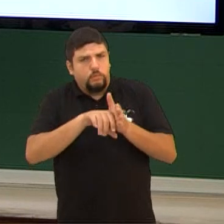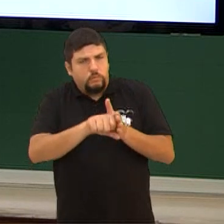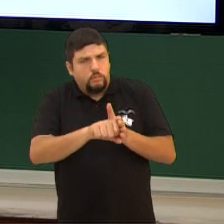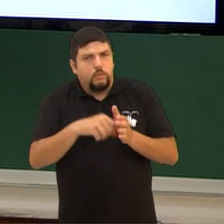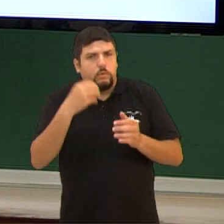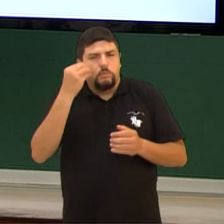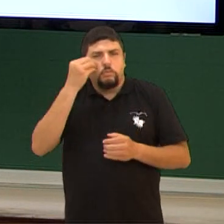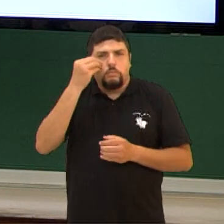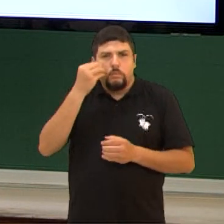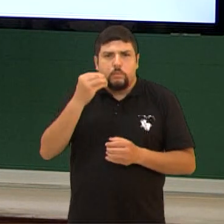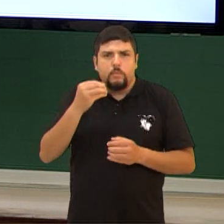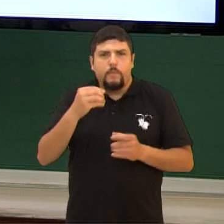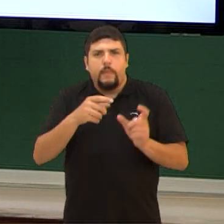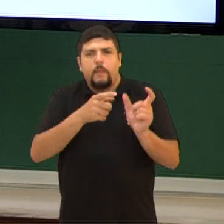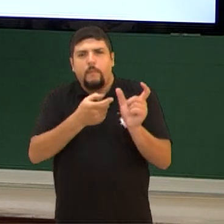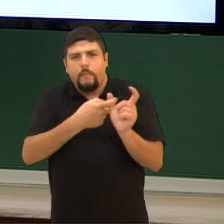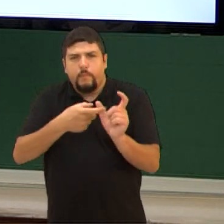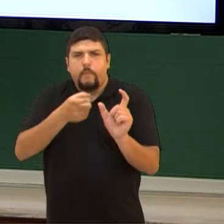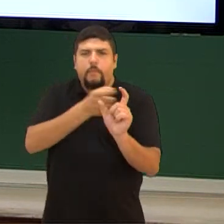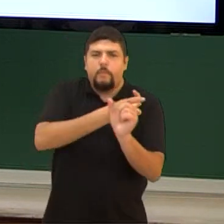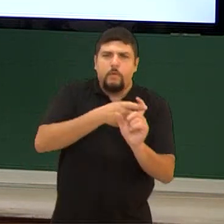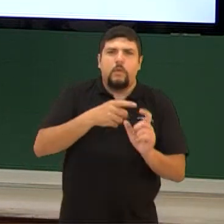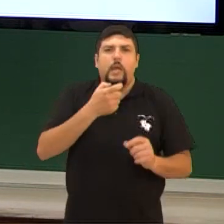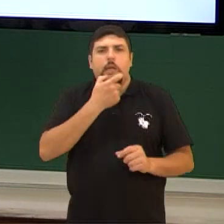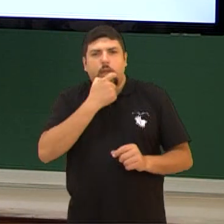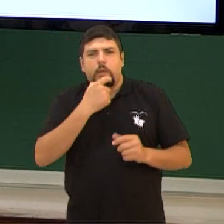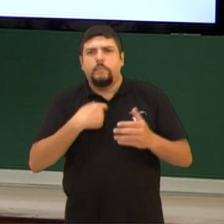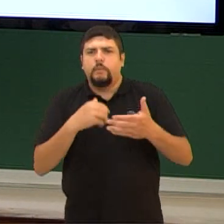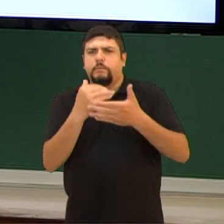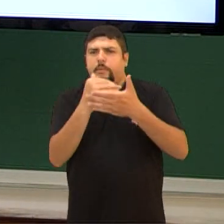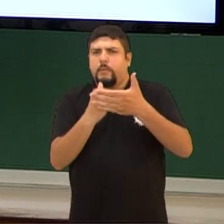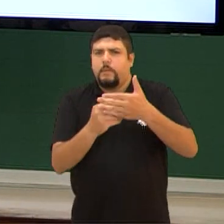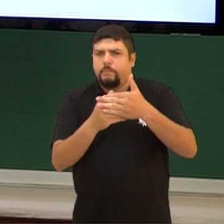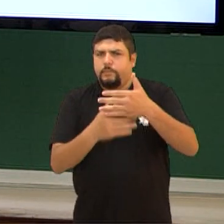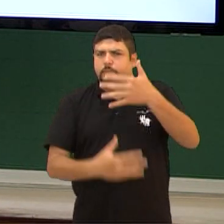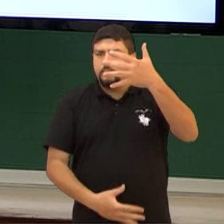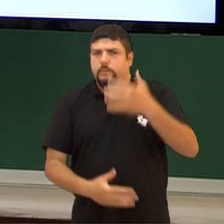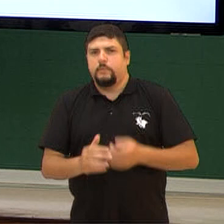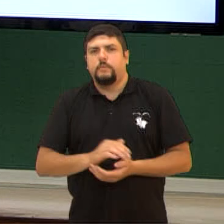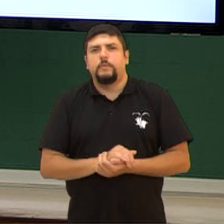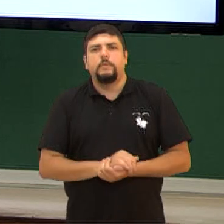Bota lá, prefixo, sufixo em inglês. Vai aparecer listas e mais listas. Ok?